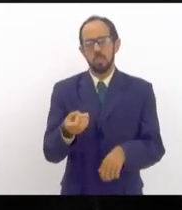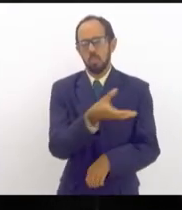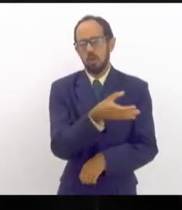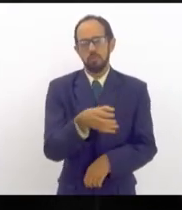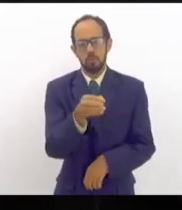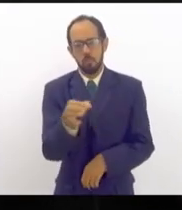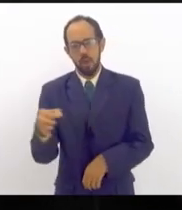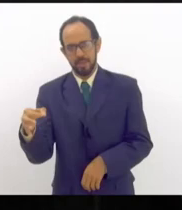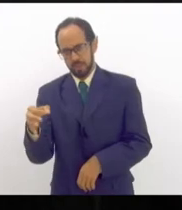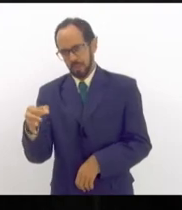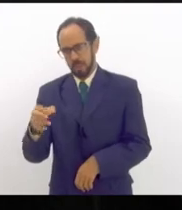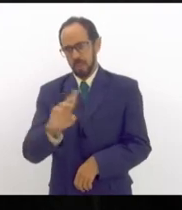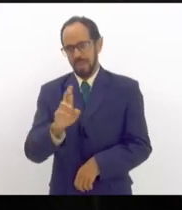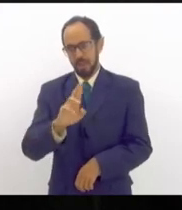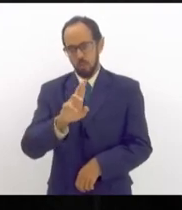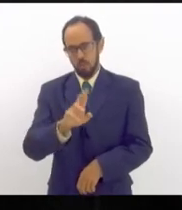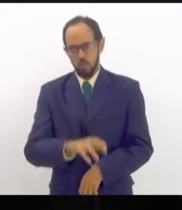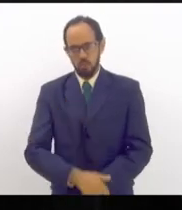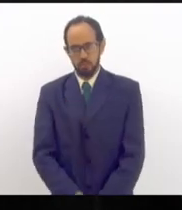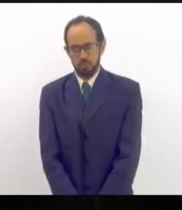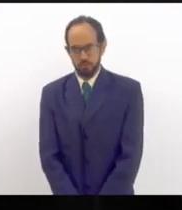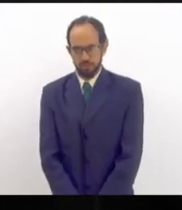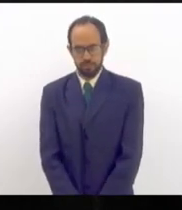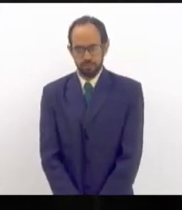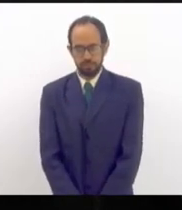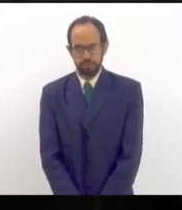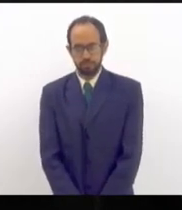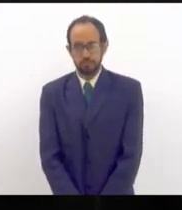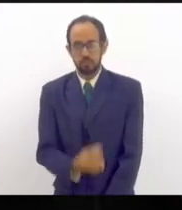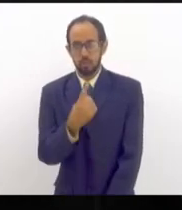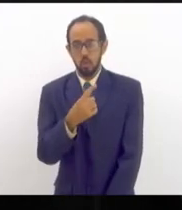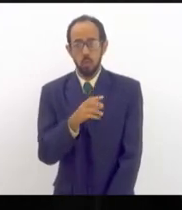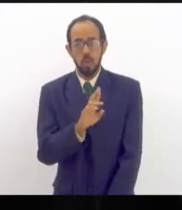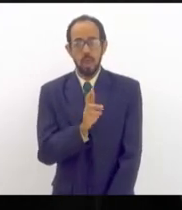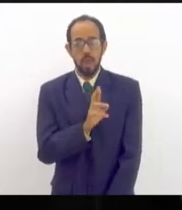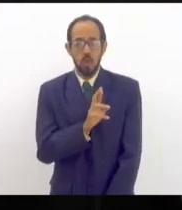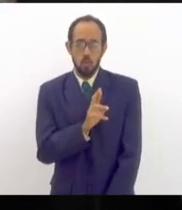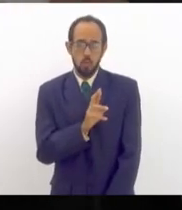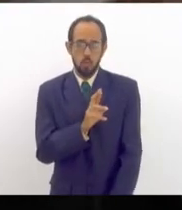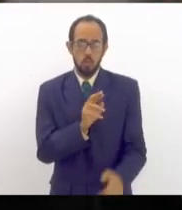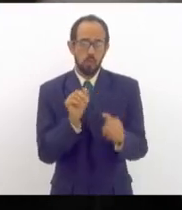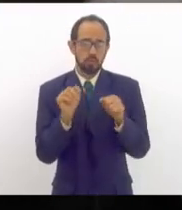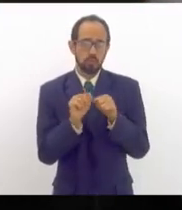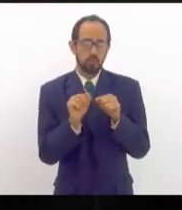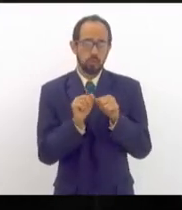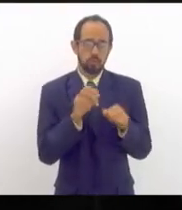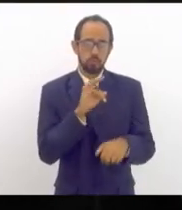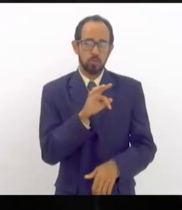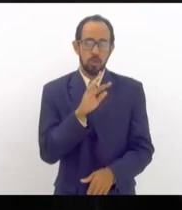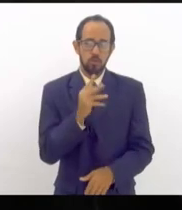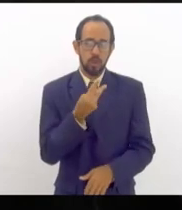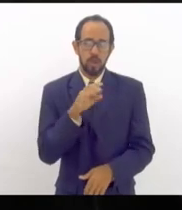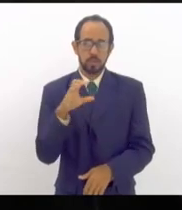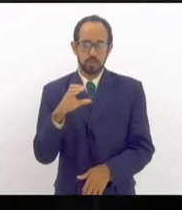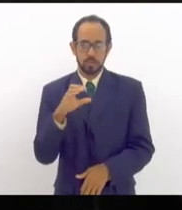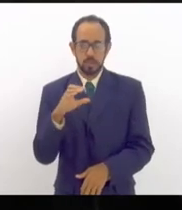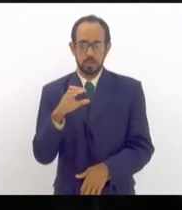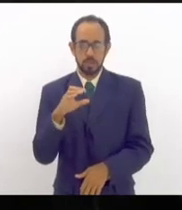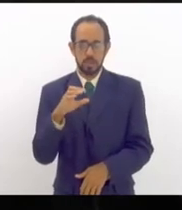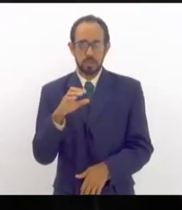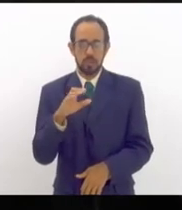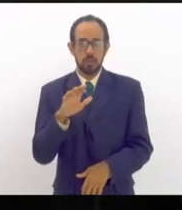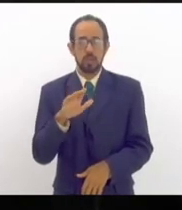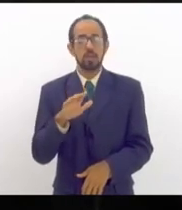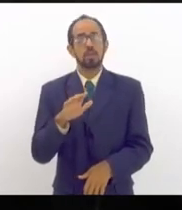moeda o real então o Real foi implementado pelo FHC mas foi